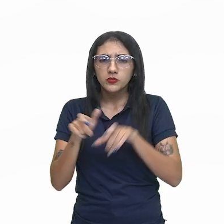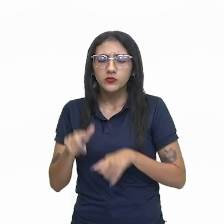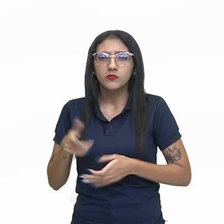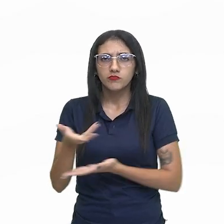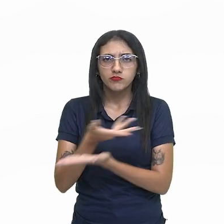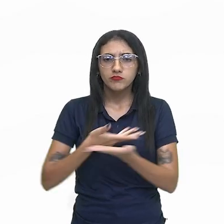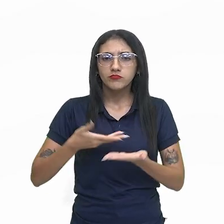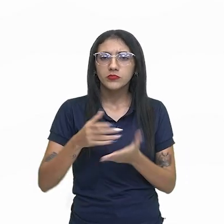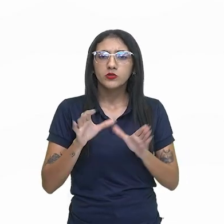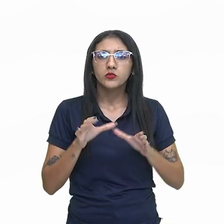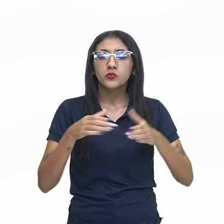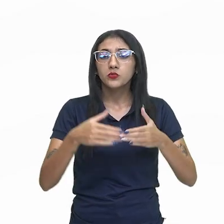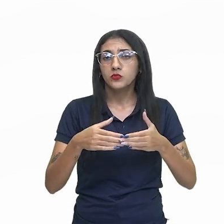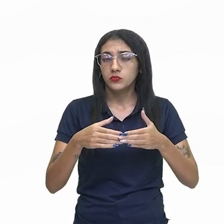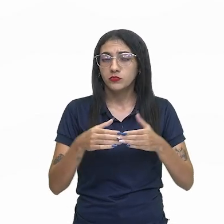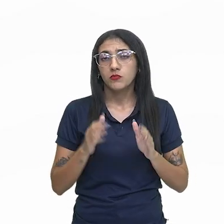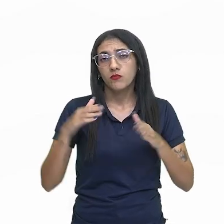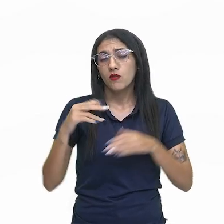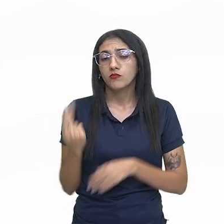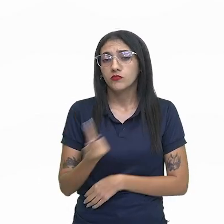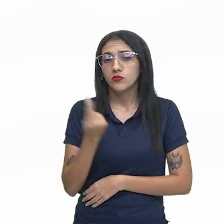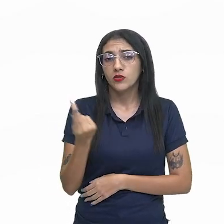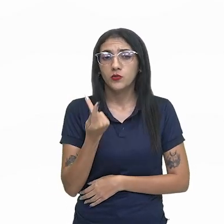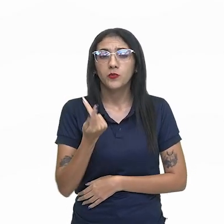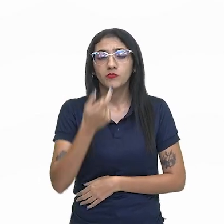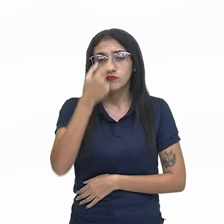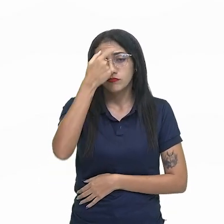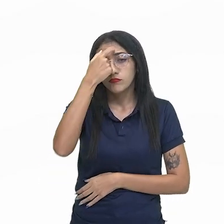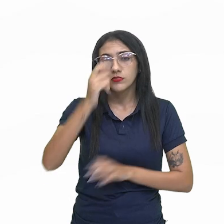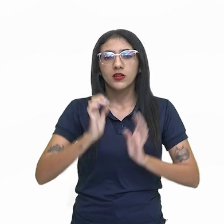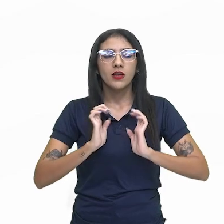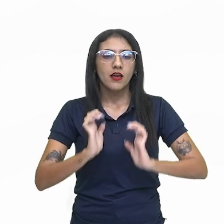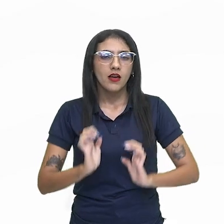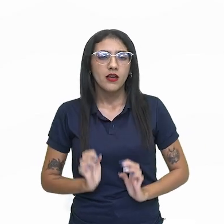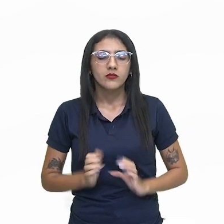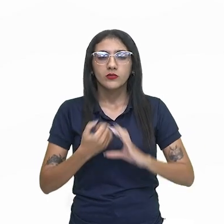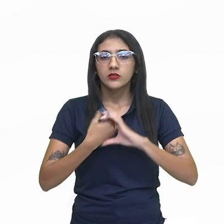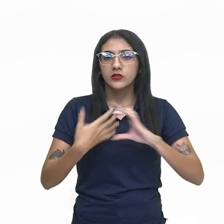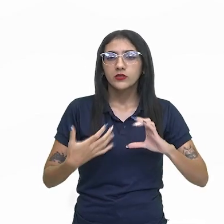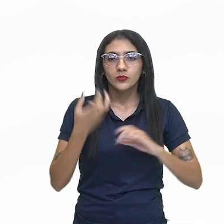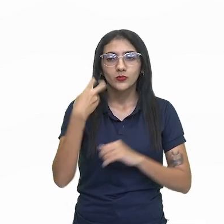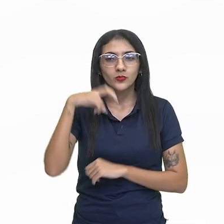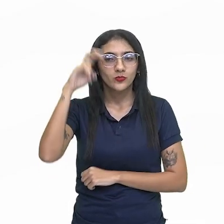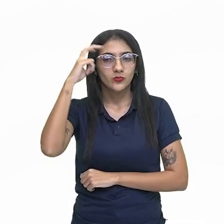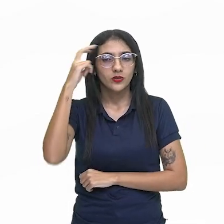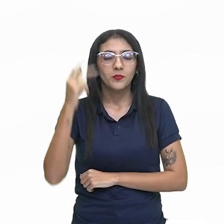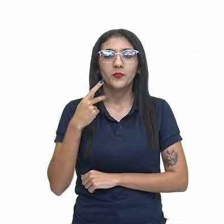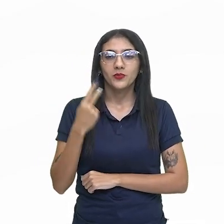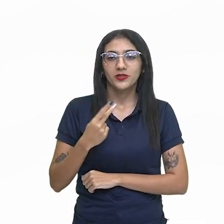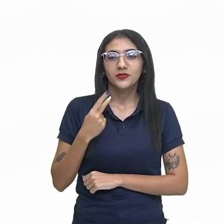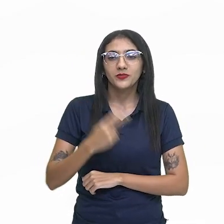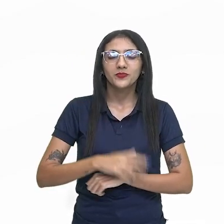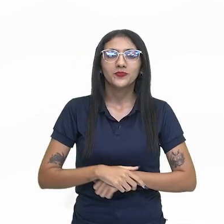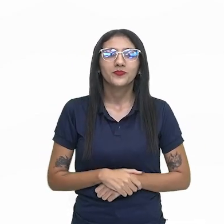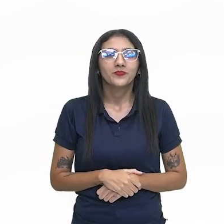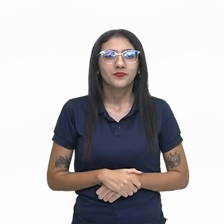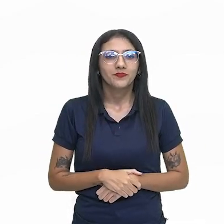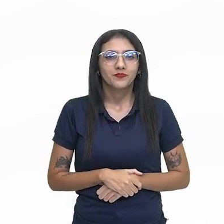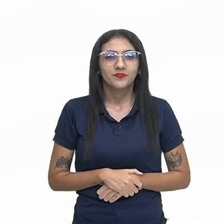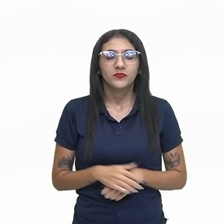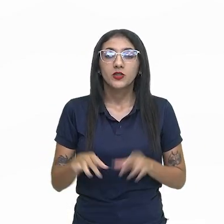e coletividades mediante os valores morais, éticos, estéticos, culturais e políticos.